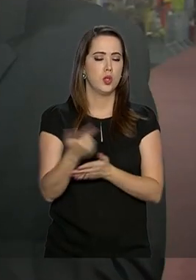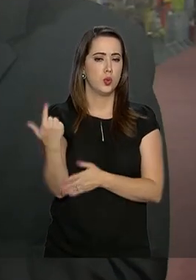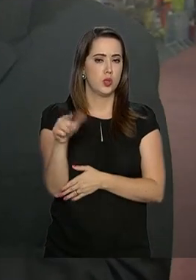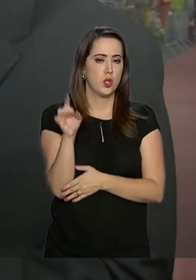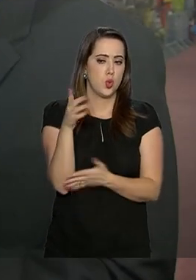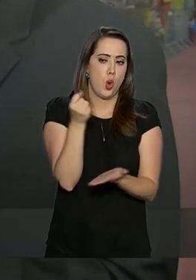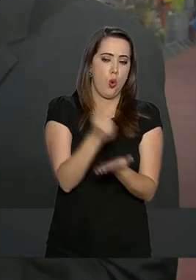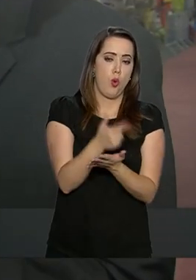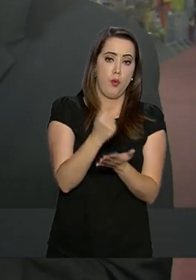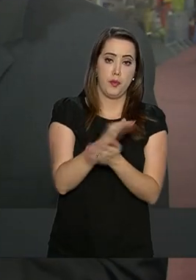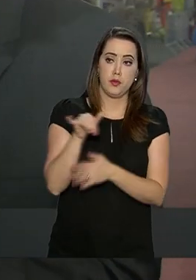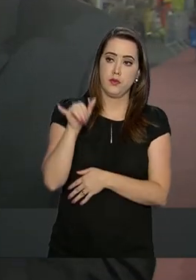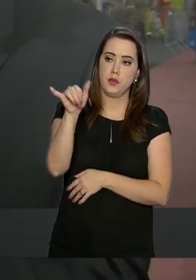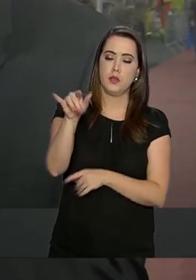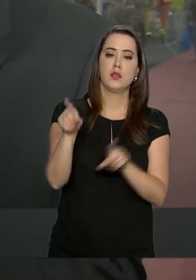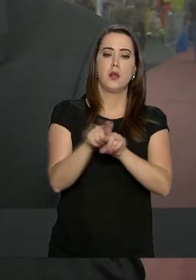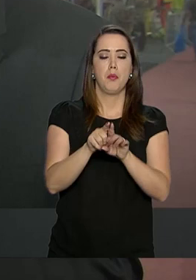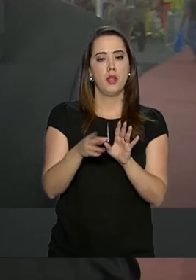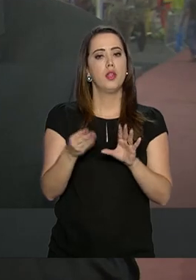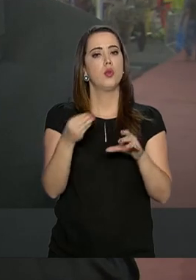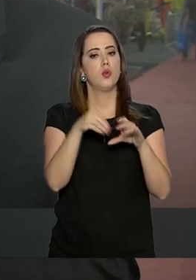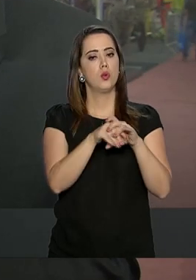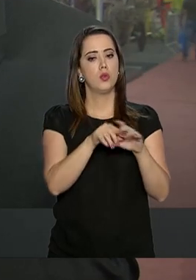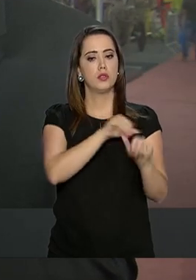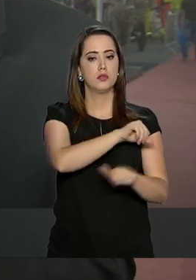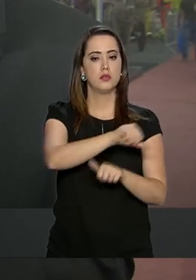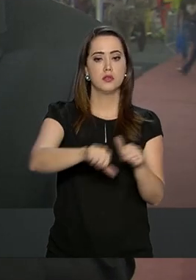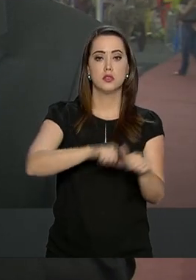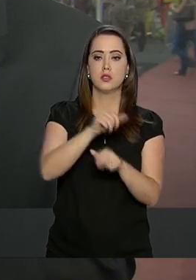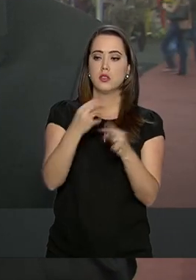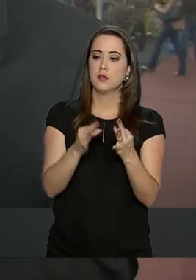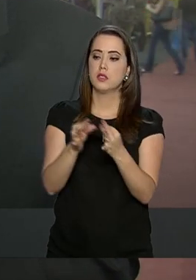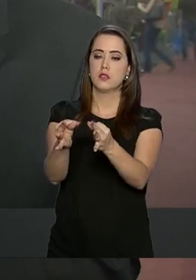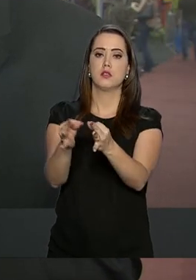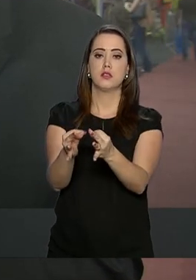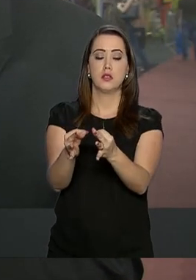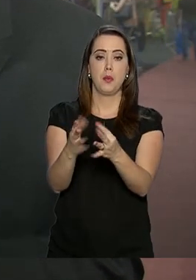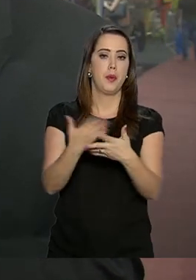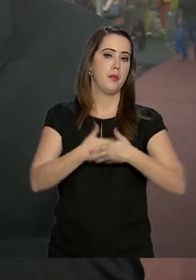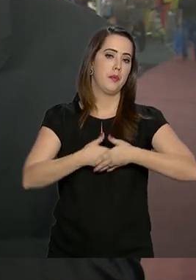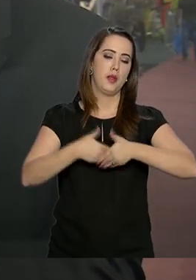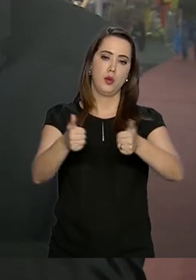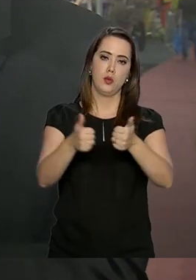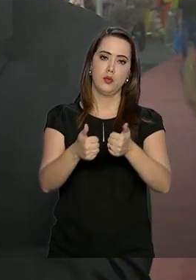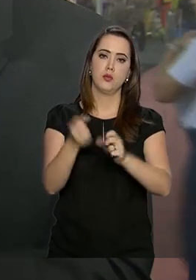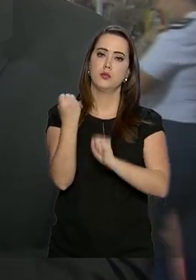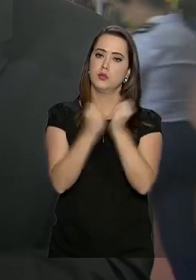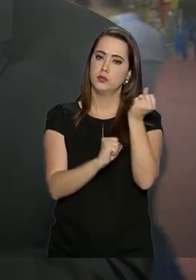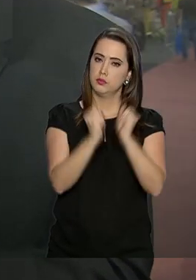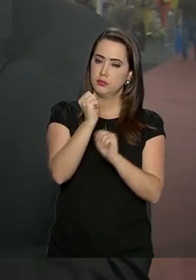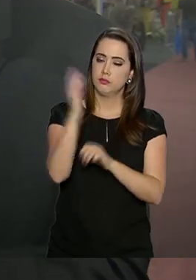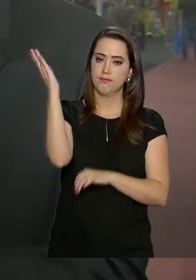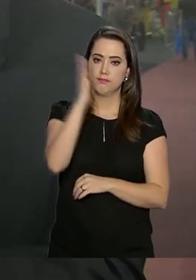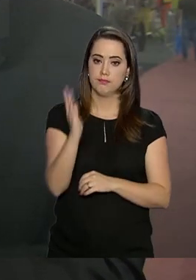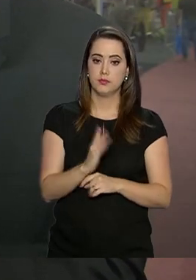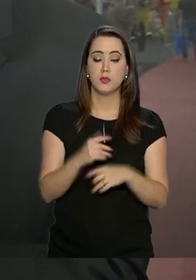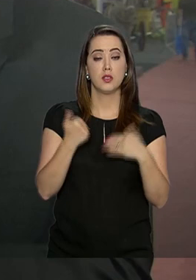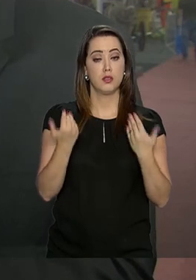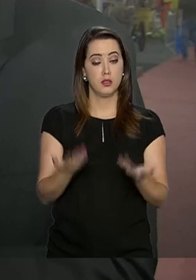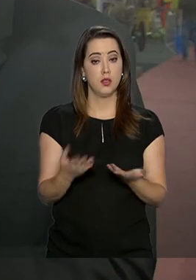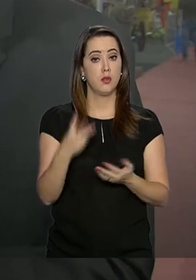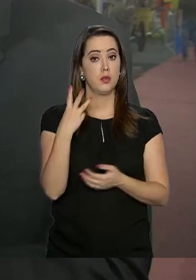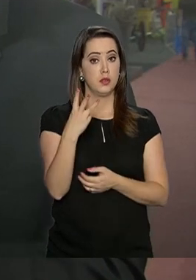a compra dos aviões, ele também inclui a transferência de tecnologia para melhorar a indústria nacional. Tanto